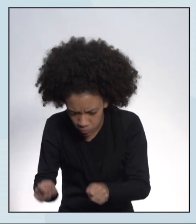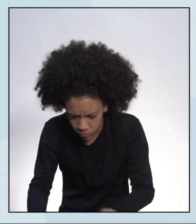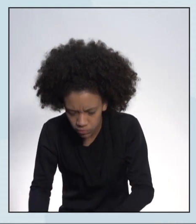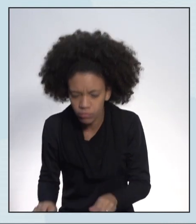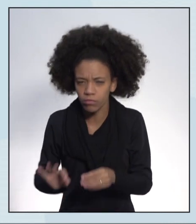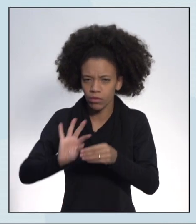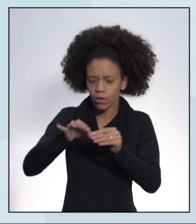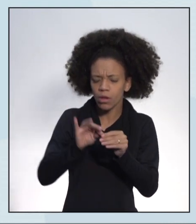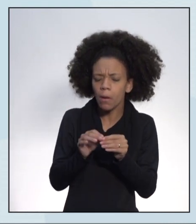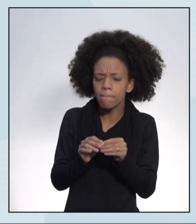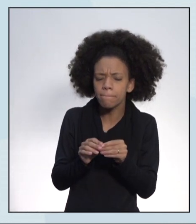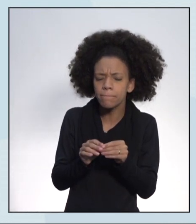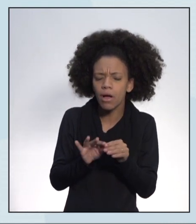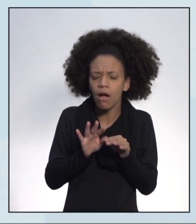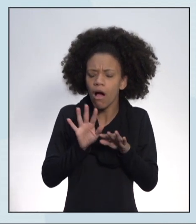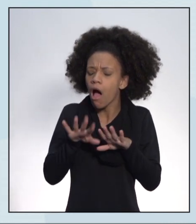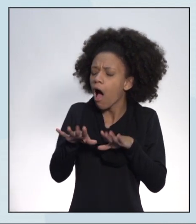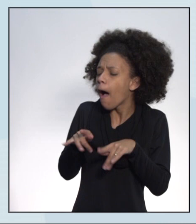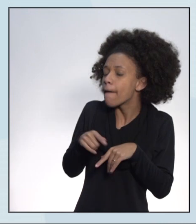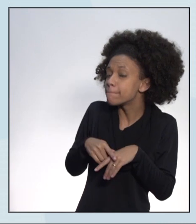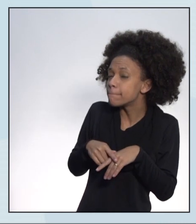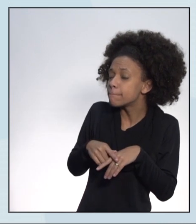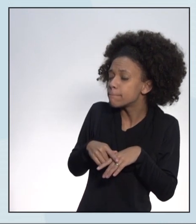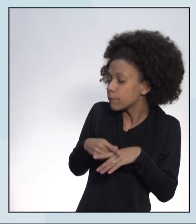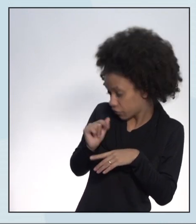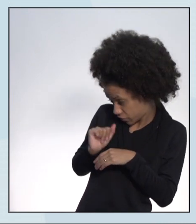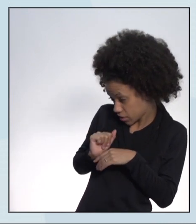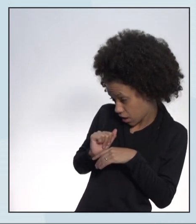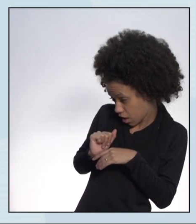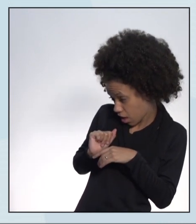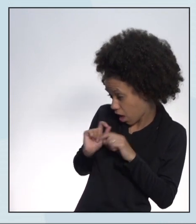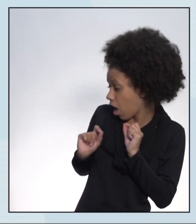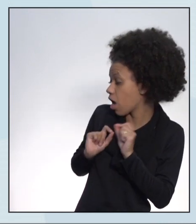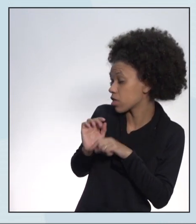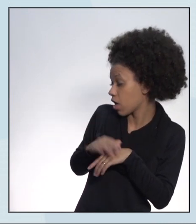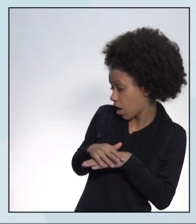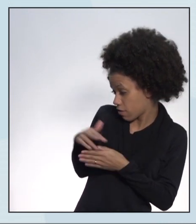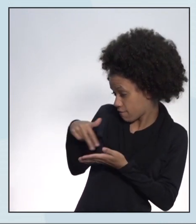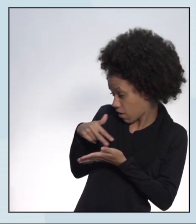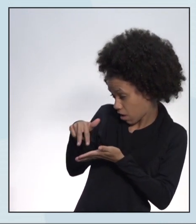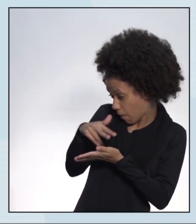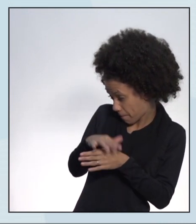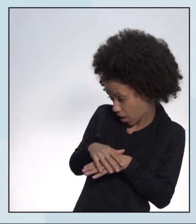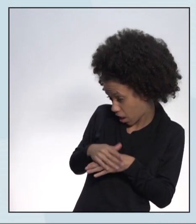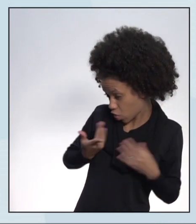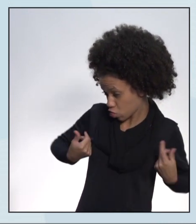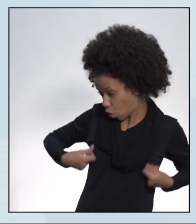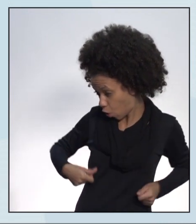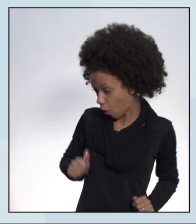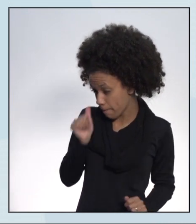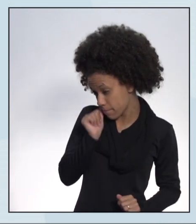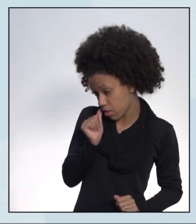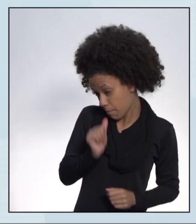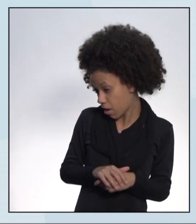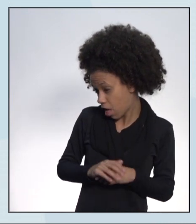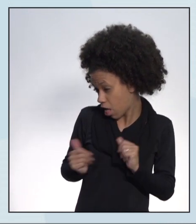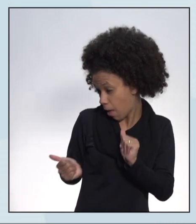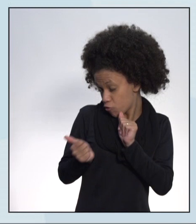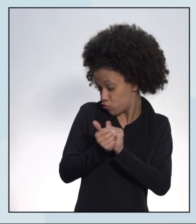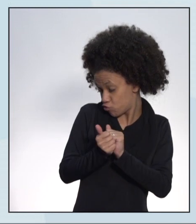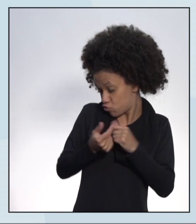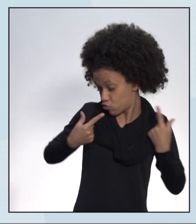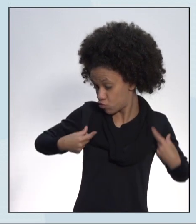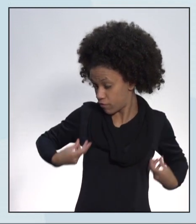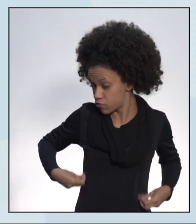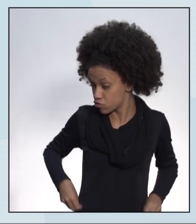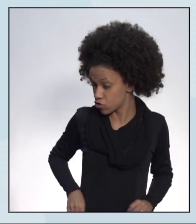agulha, perguntou-lhe: ora agora, diga-me, quem é que vai ao baile no corpo da baronesa, fazendo parte do vestido